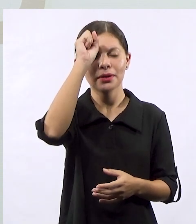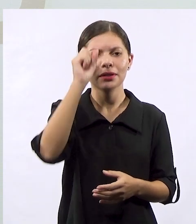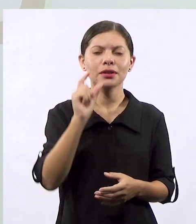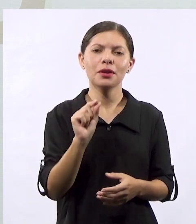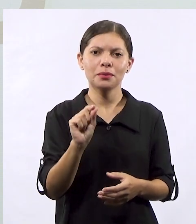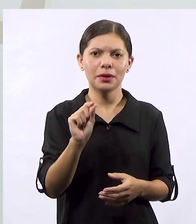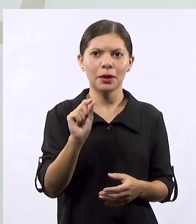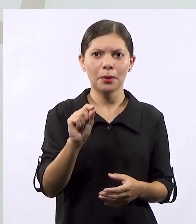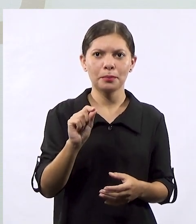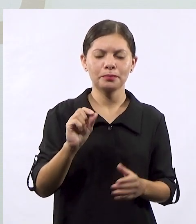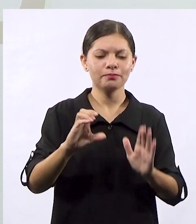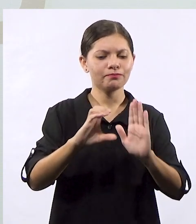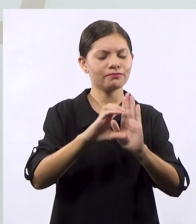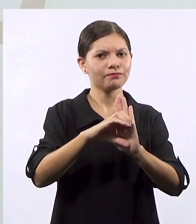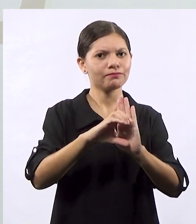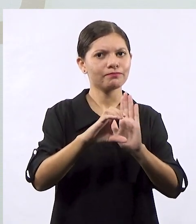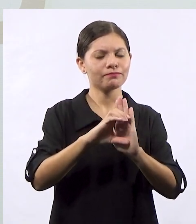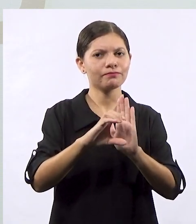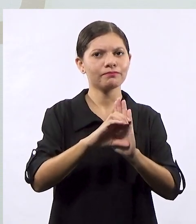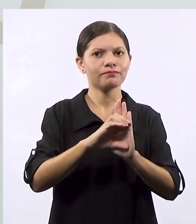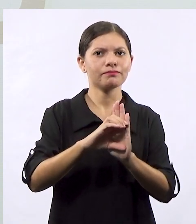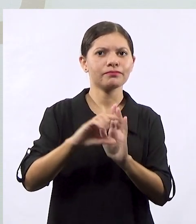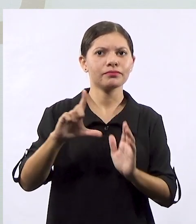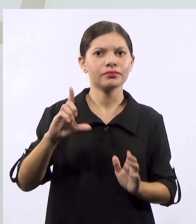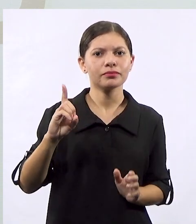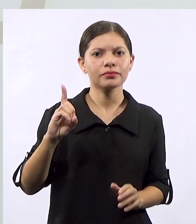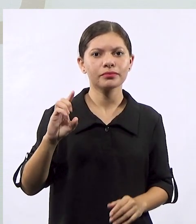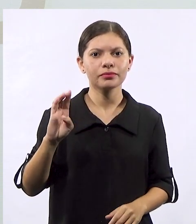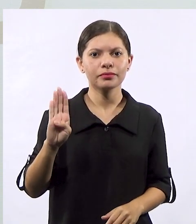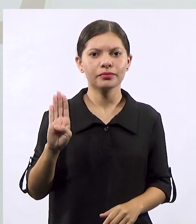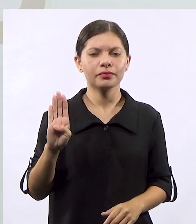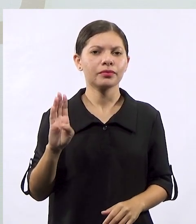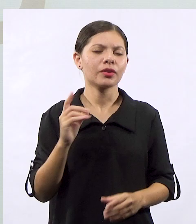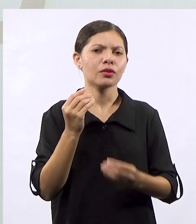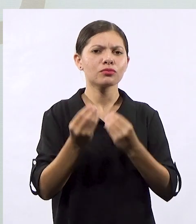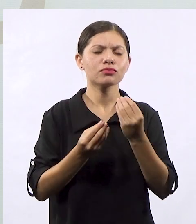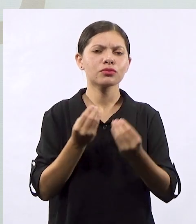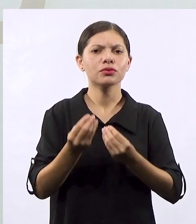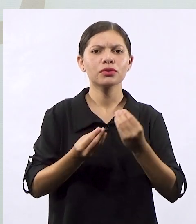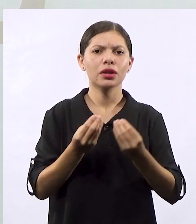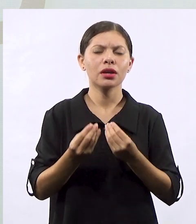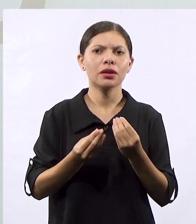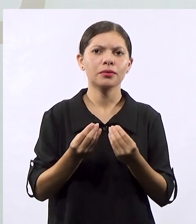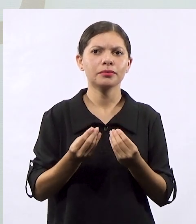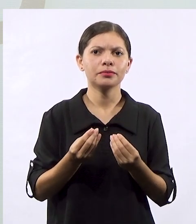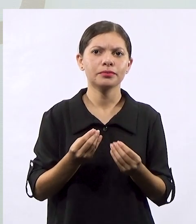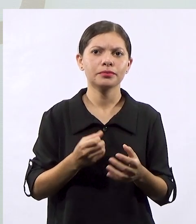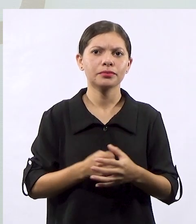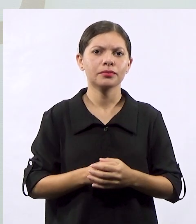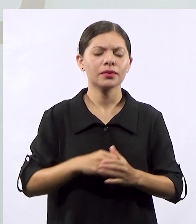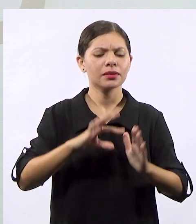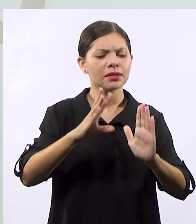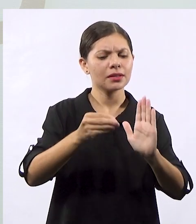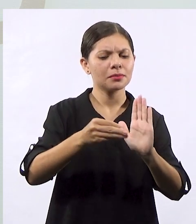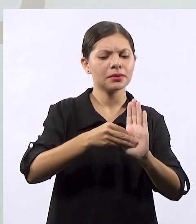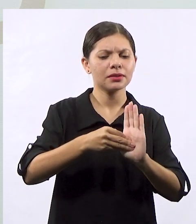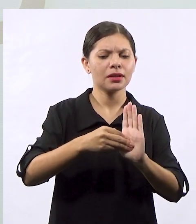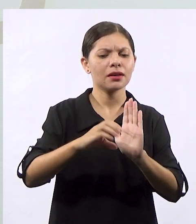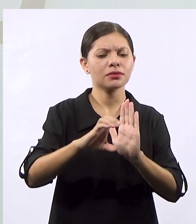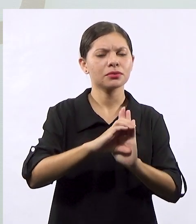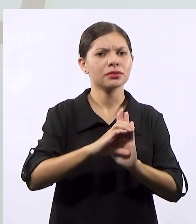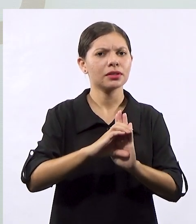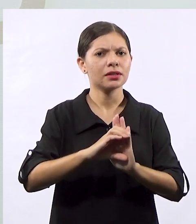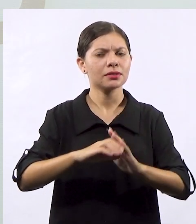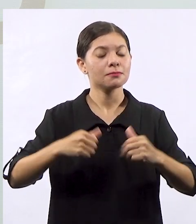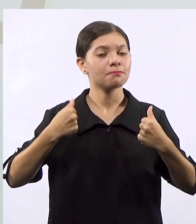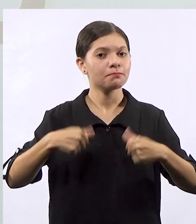estão contidos na LDB. Do que trata esses conceitos? Quais são esses conceitos elementares